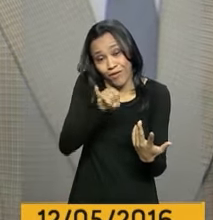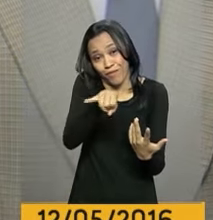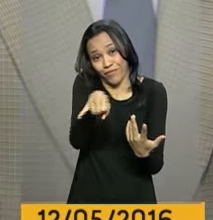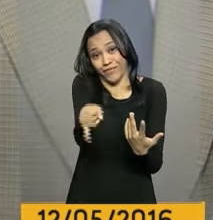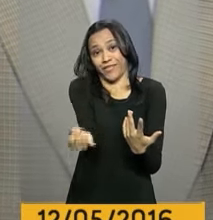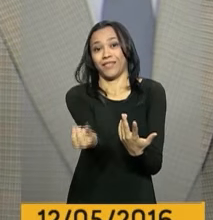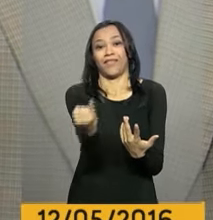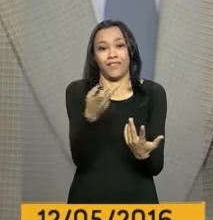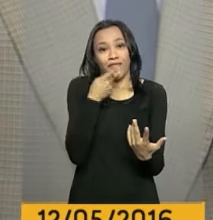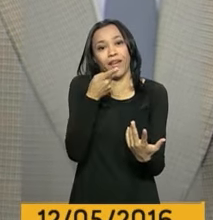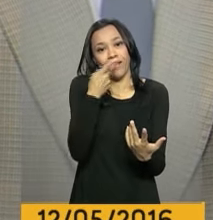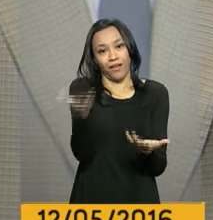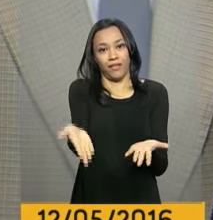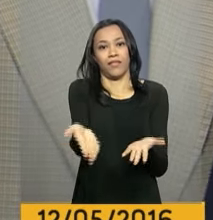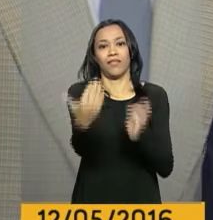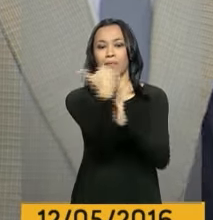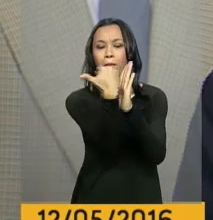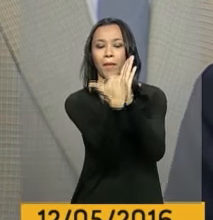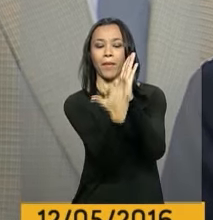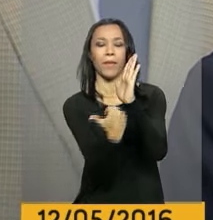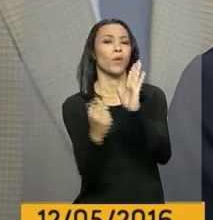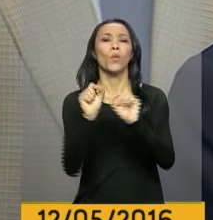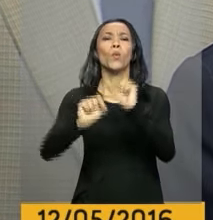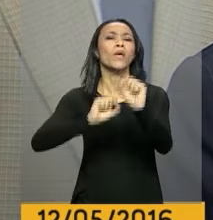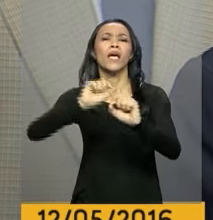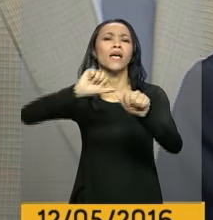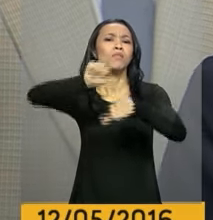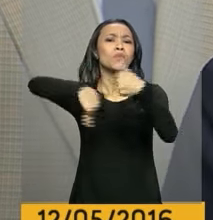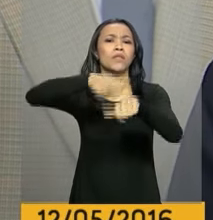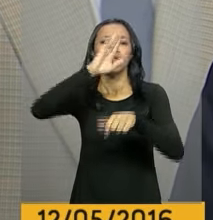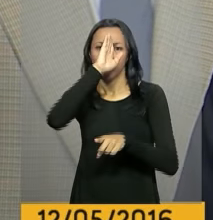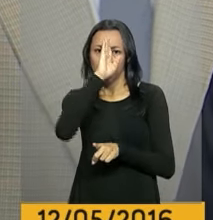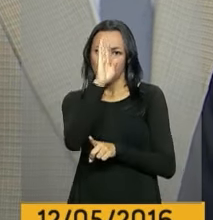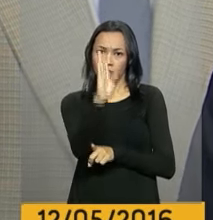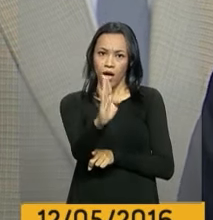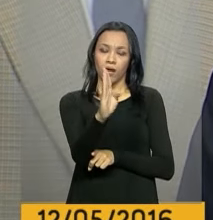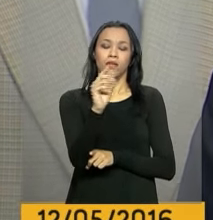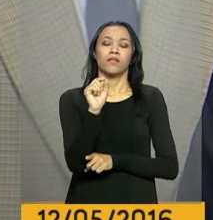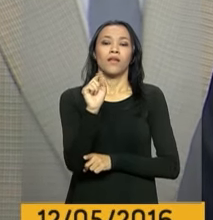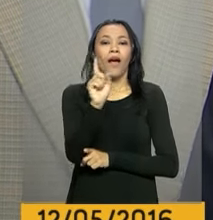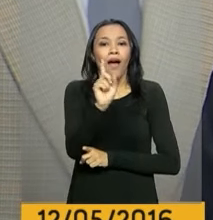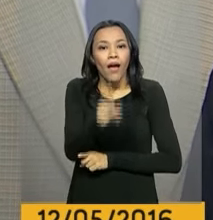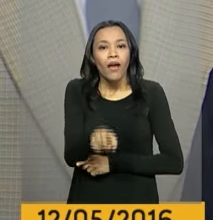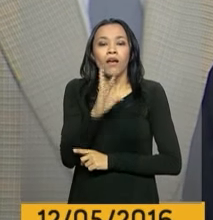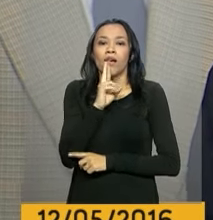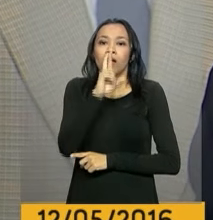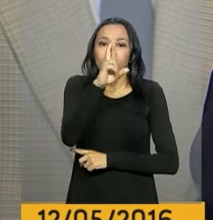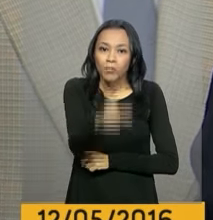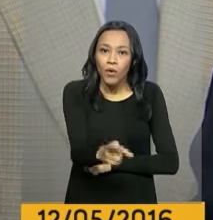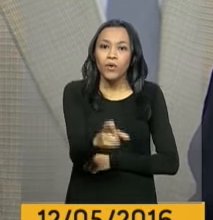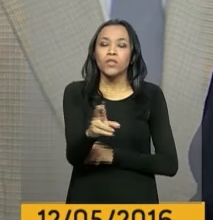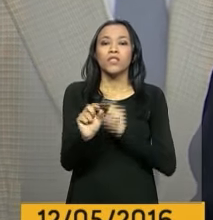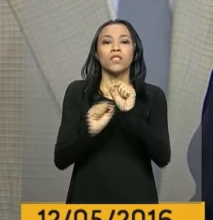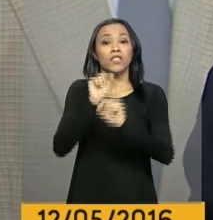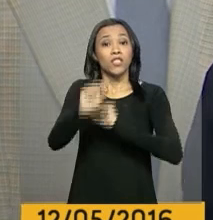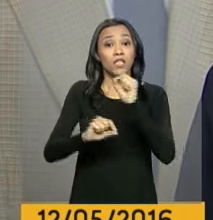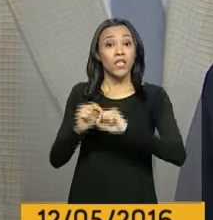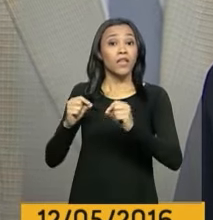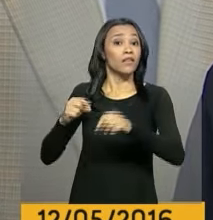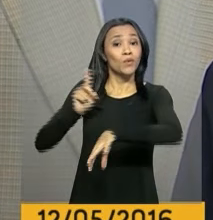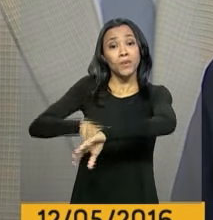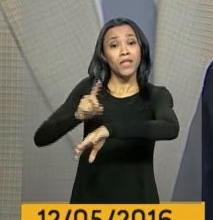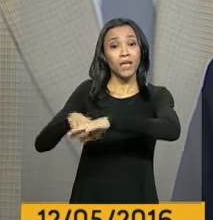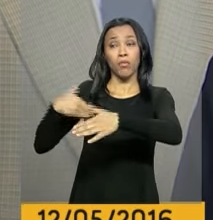uma programação aqui, né? As reformas fundamentais serão fruto de um desdobramento ao longo do